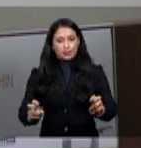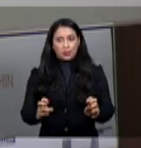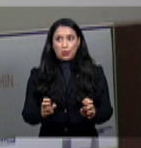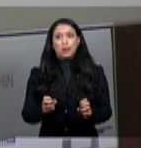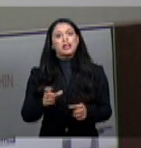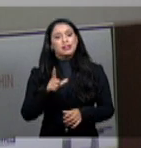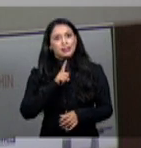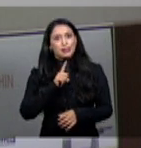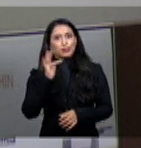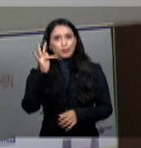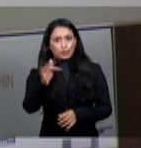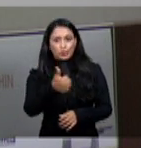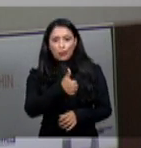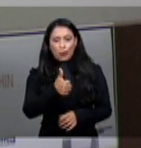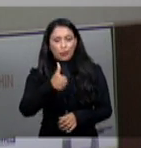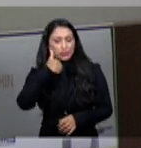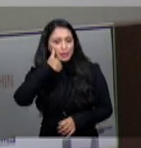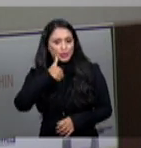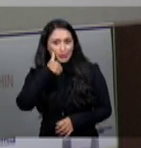a